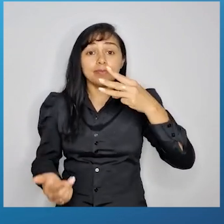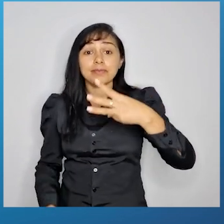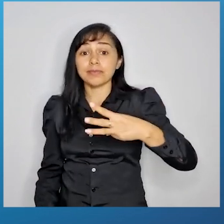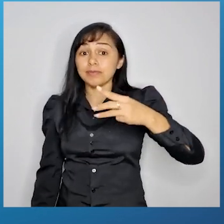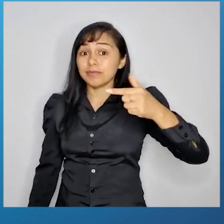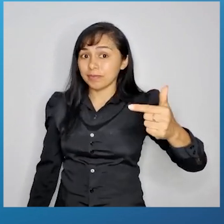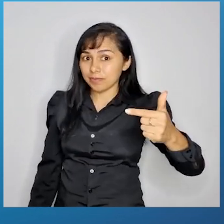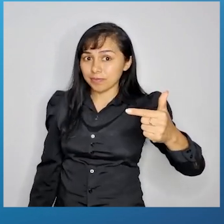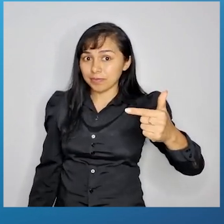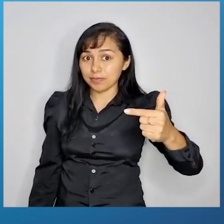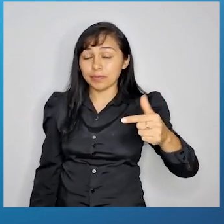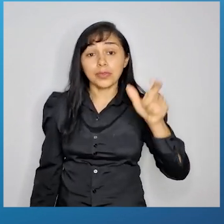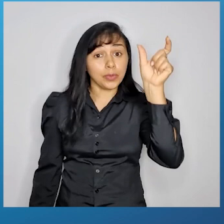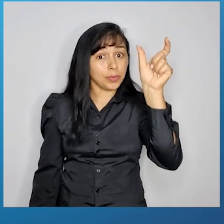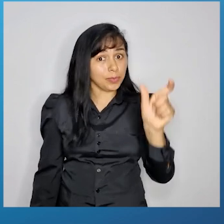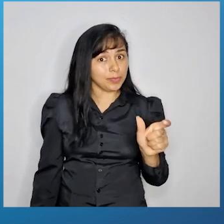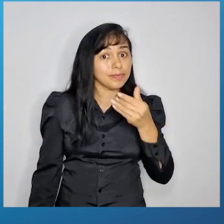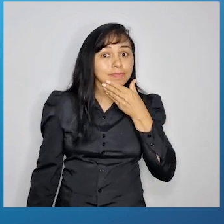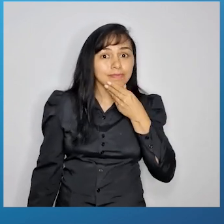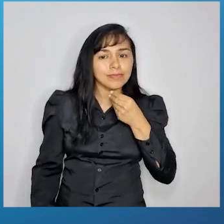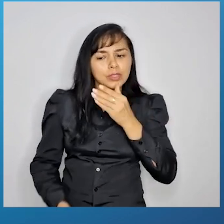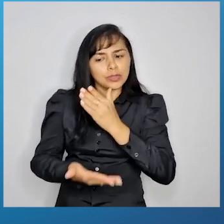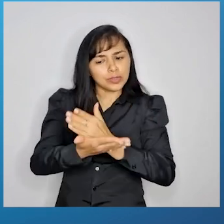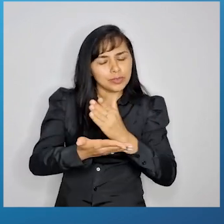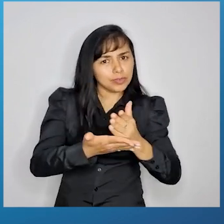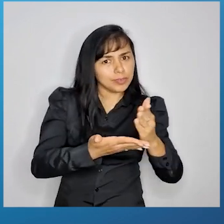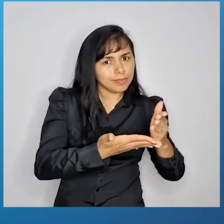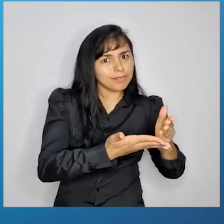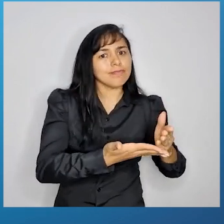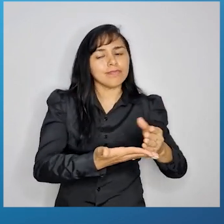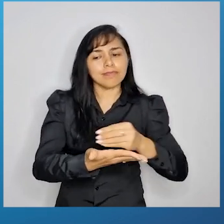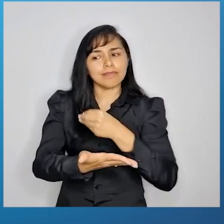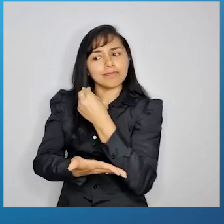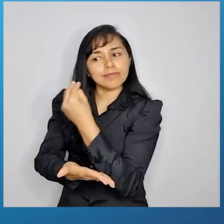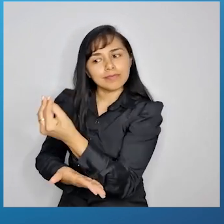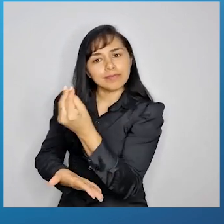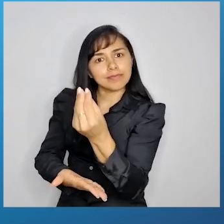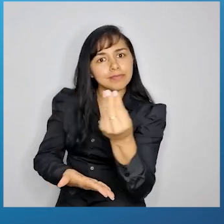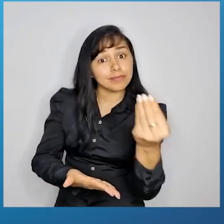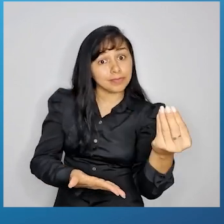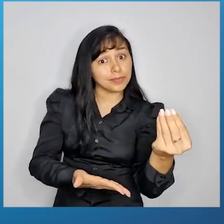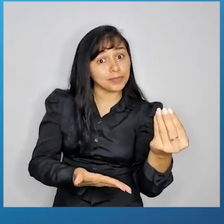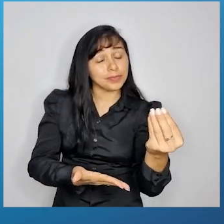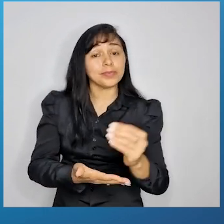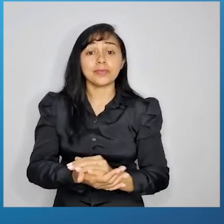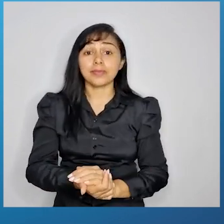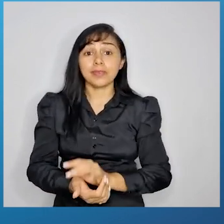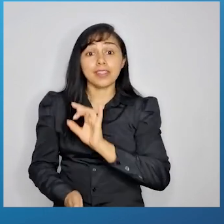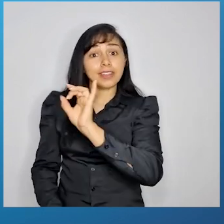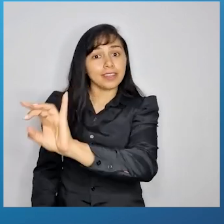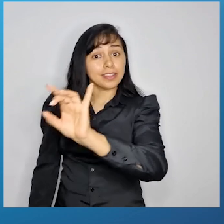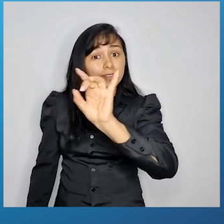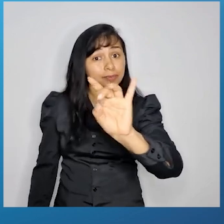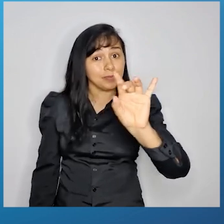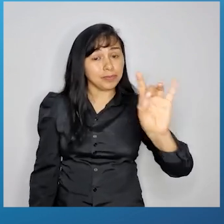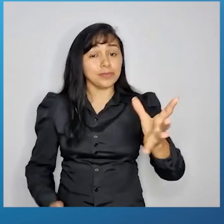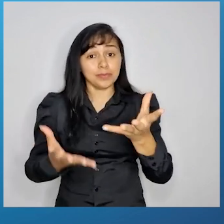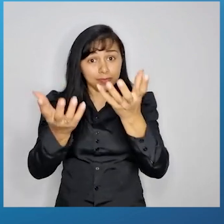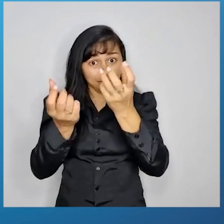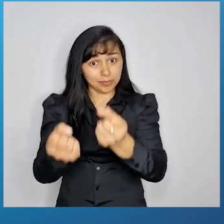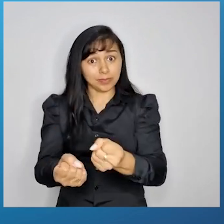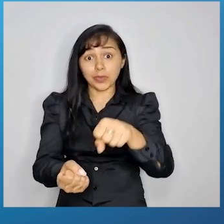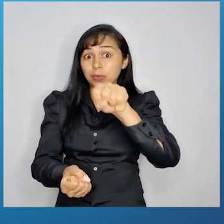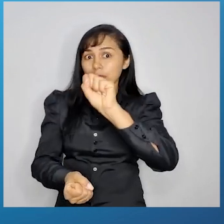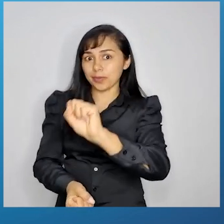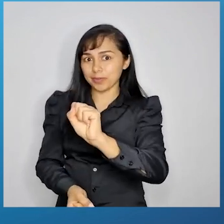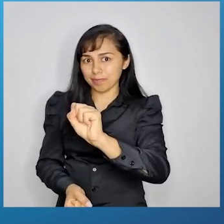32, e a quantidade que ele deu para os amigos, ou seja, ele já repartiu entre os seus amigos. Então,